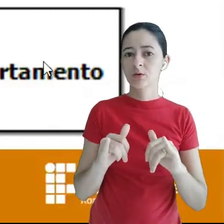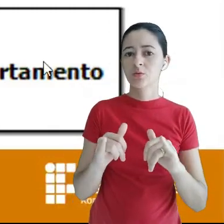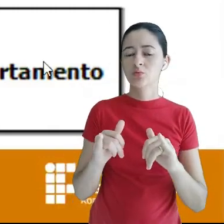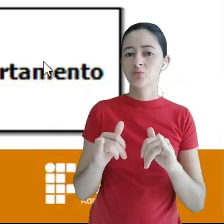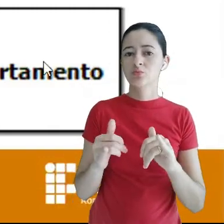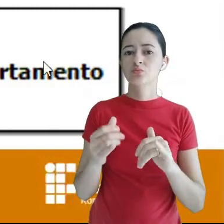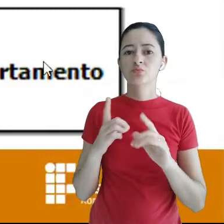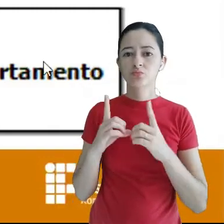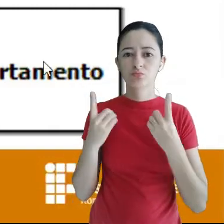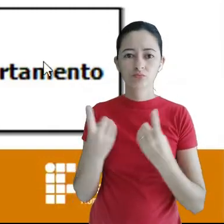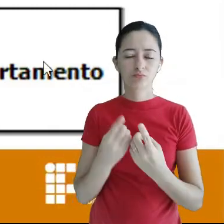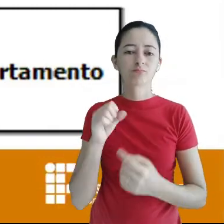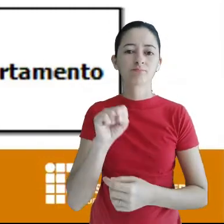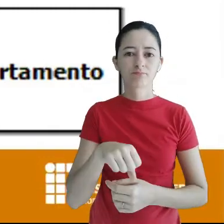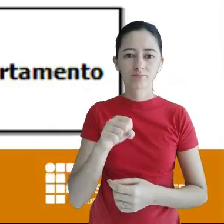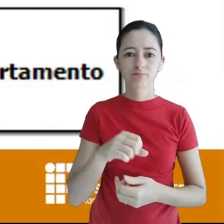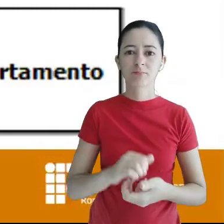Sim.